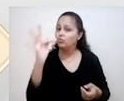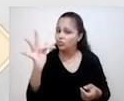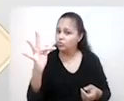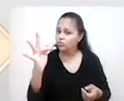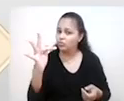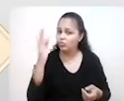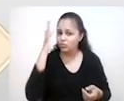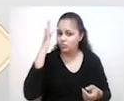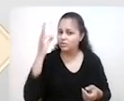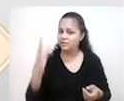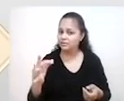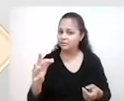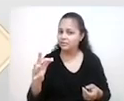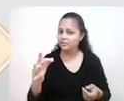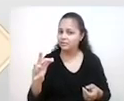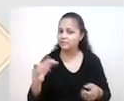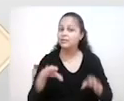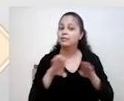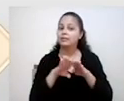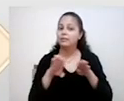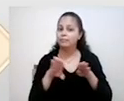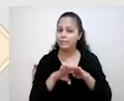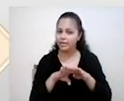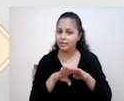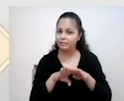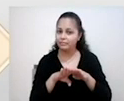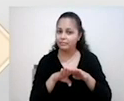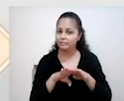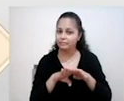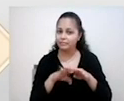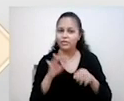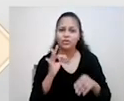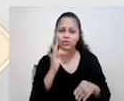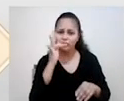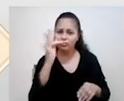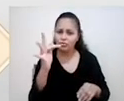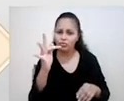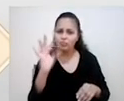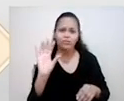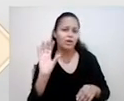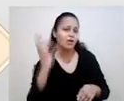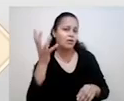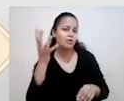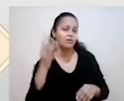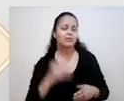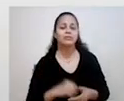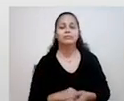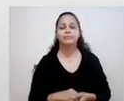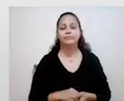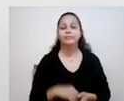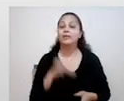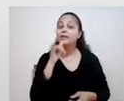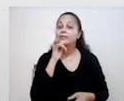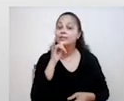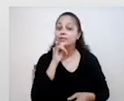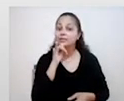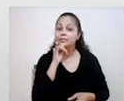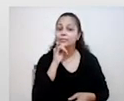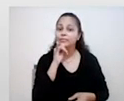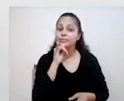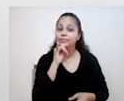certeza daquela ação também, né? Eu tenho certeza que aquilo vai acontecer no futuro, tá? Olhem os